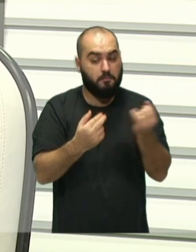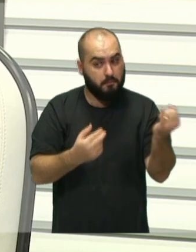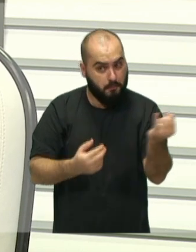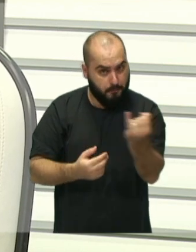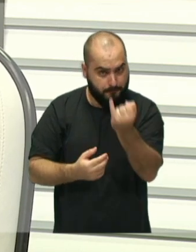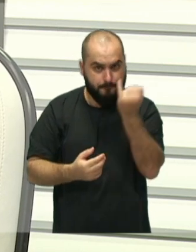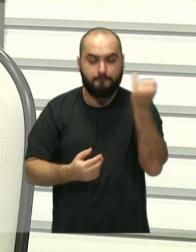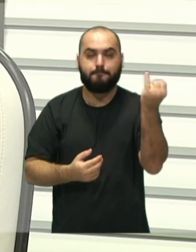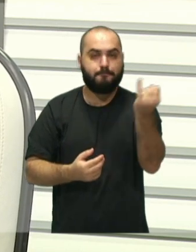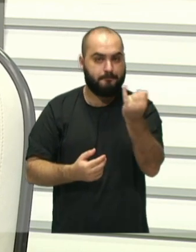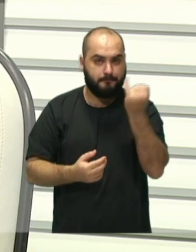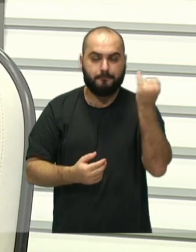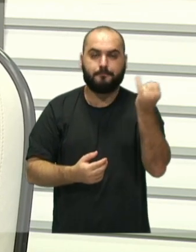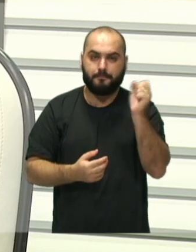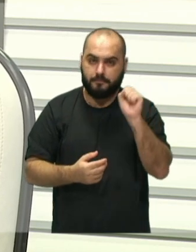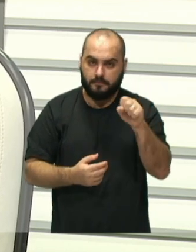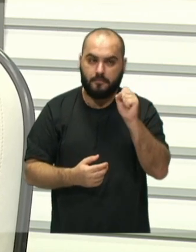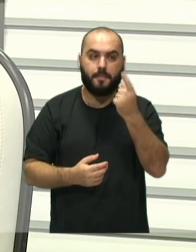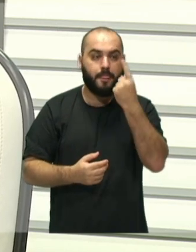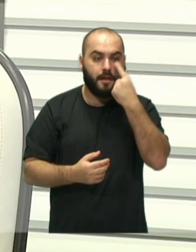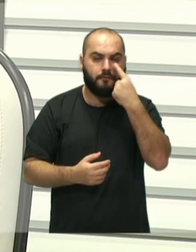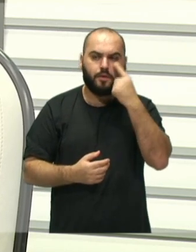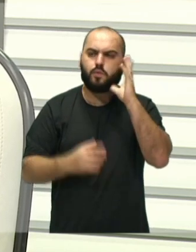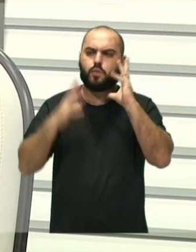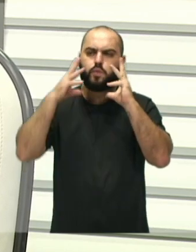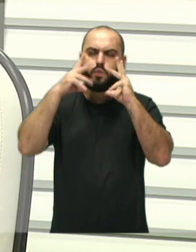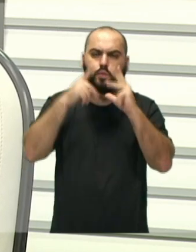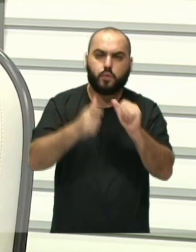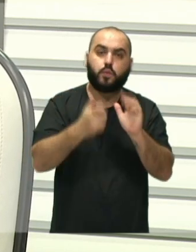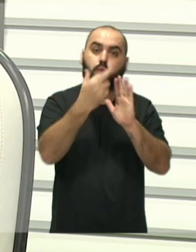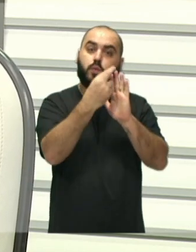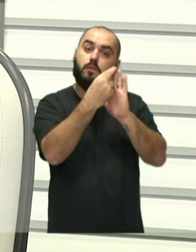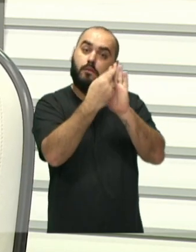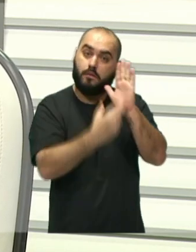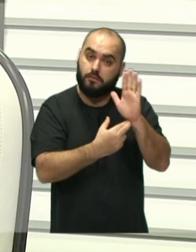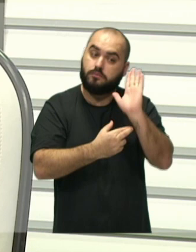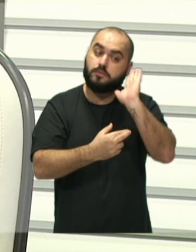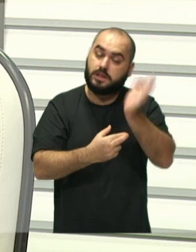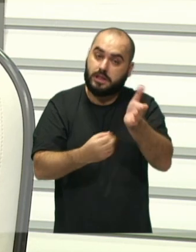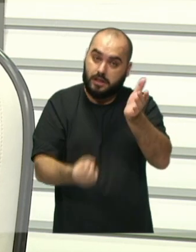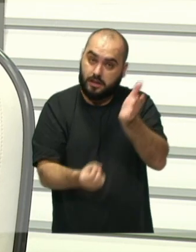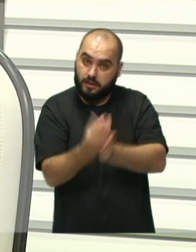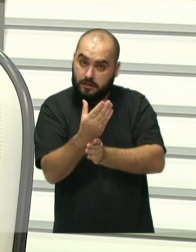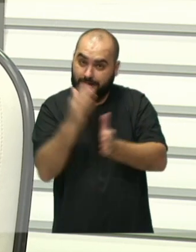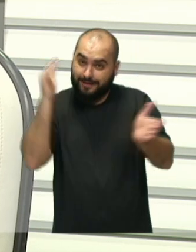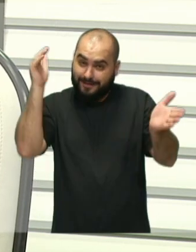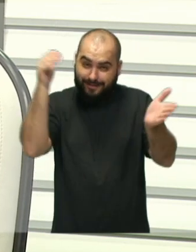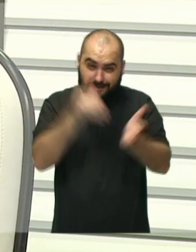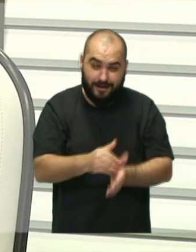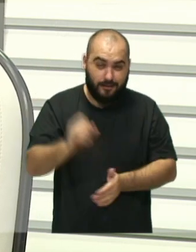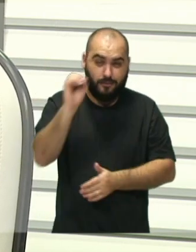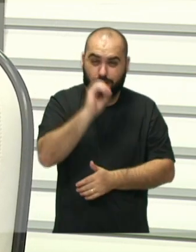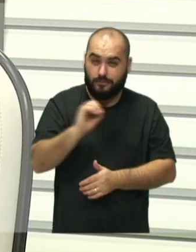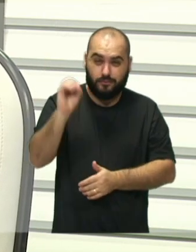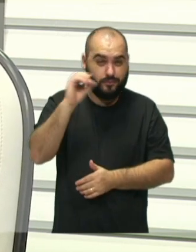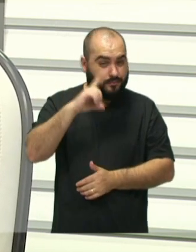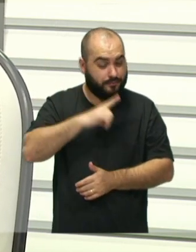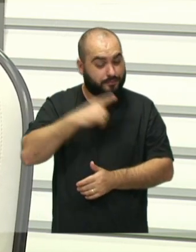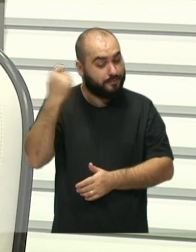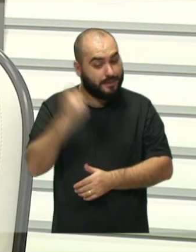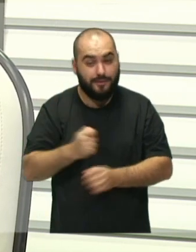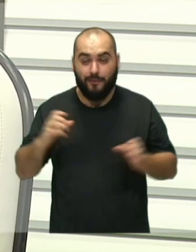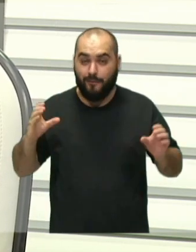a iva acompanhamos todos os relatórios que o já foram elaborados até outubro tem que se concluir todo um processo